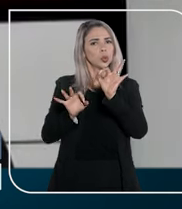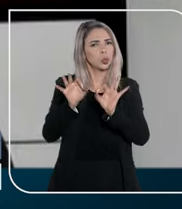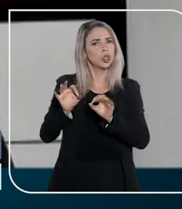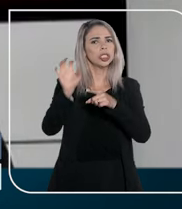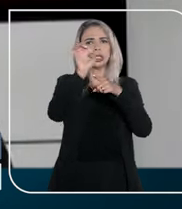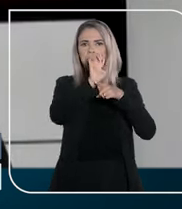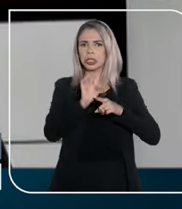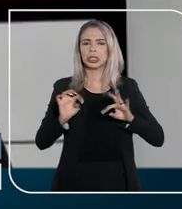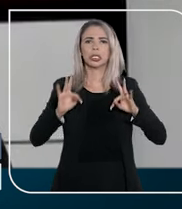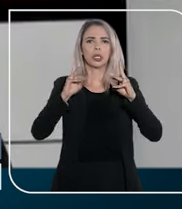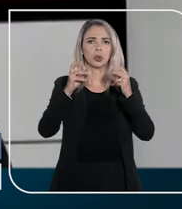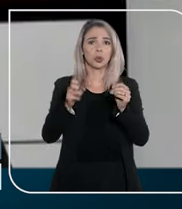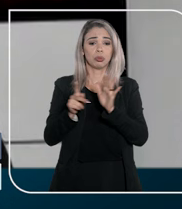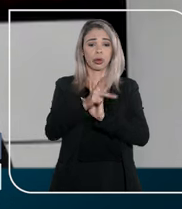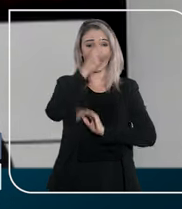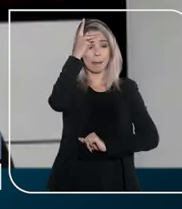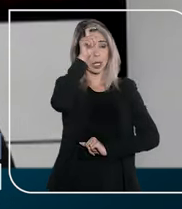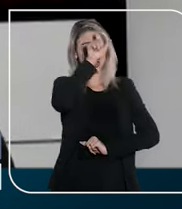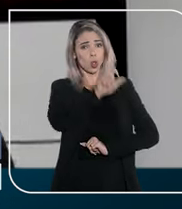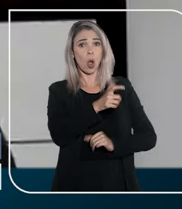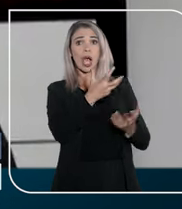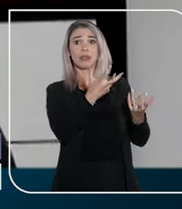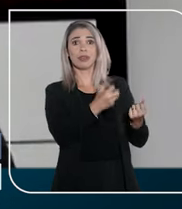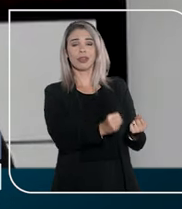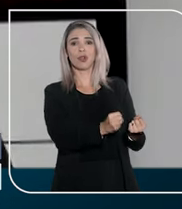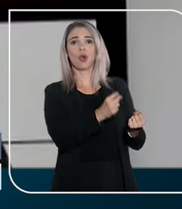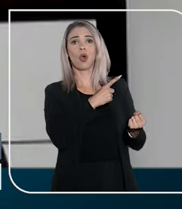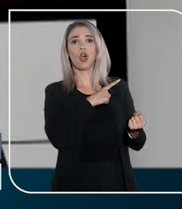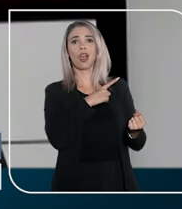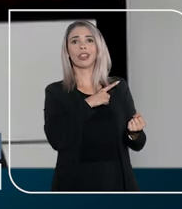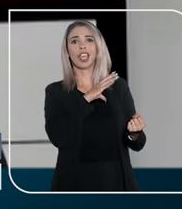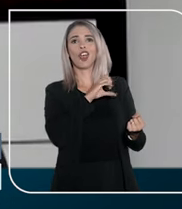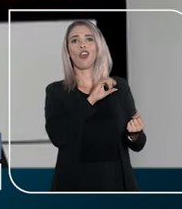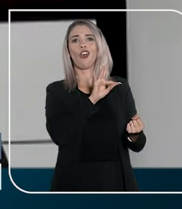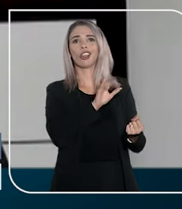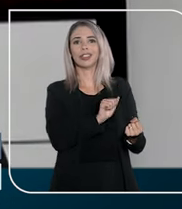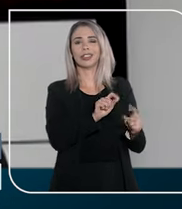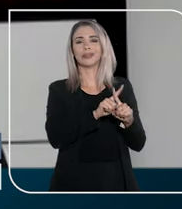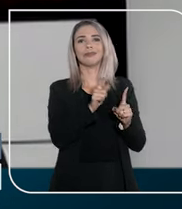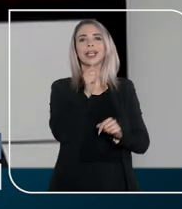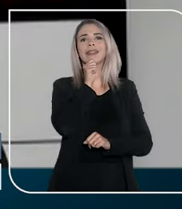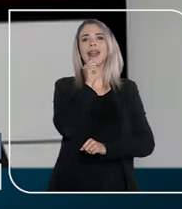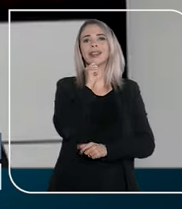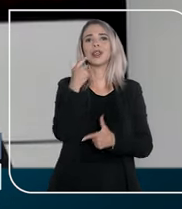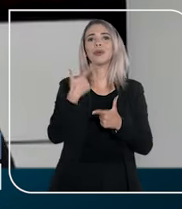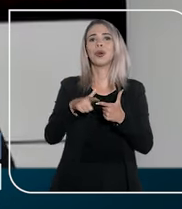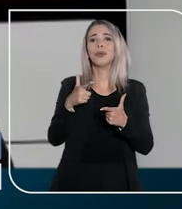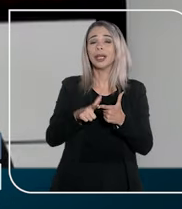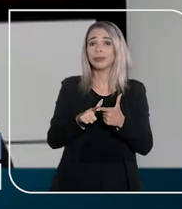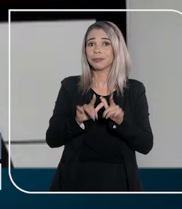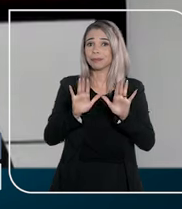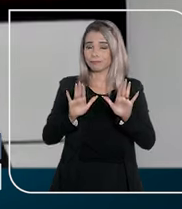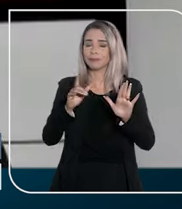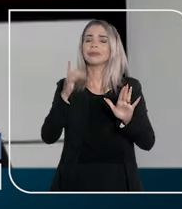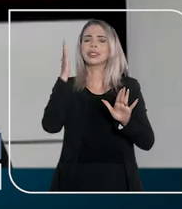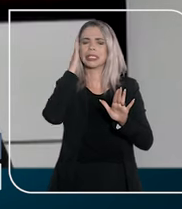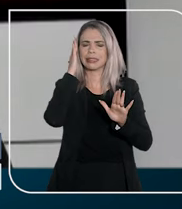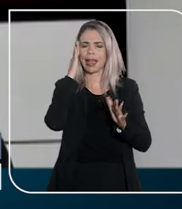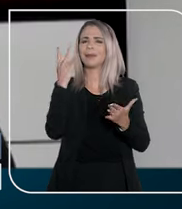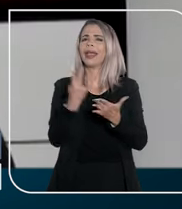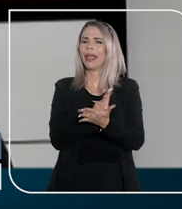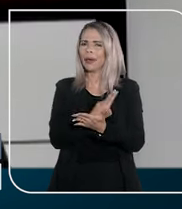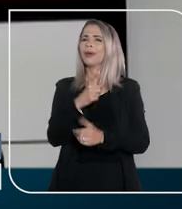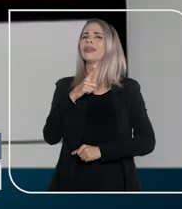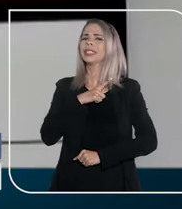que amparam esse candidato que teve um reconhecimento pretérito, mas ainda é um problema. Porque, de fato, existe fraude?